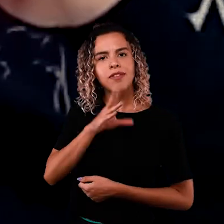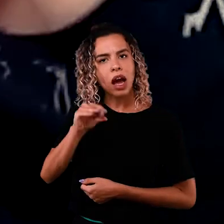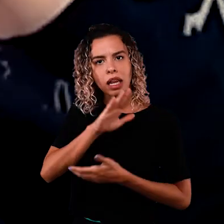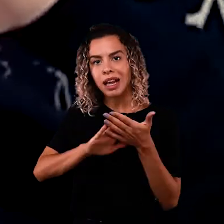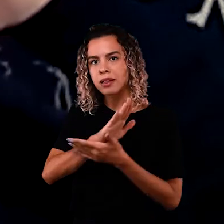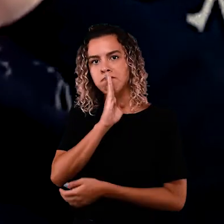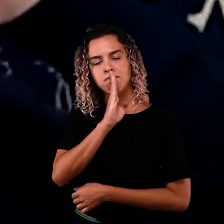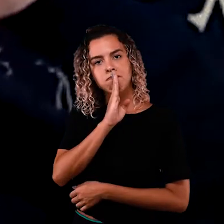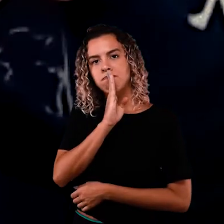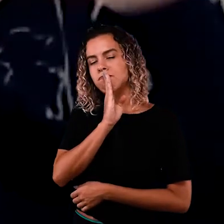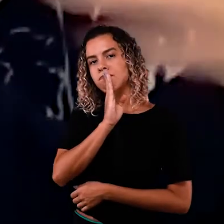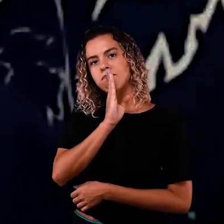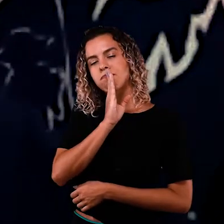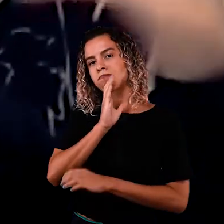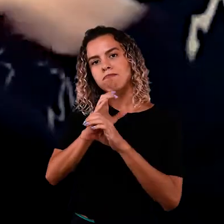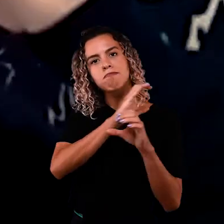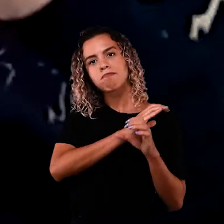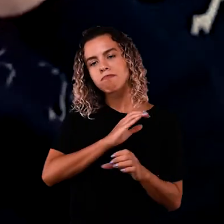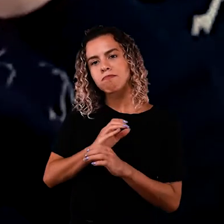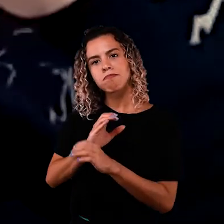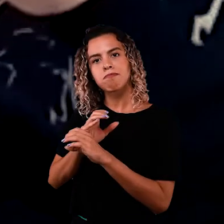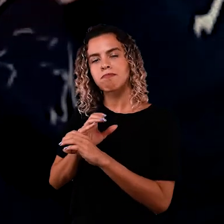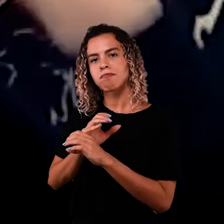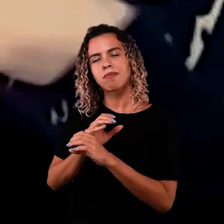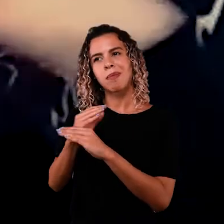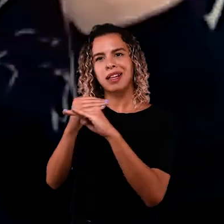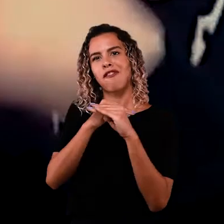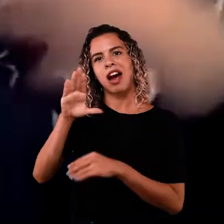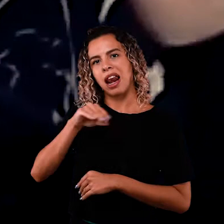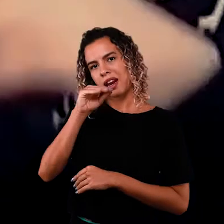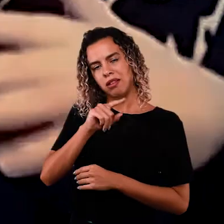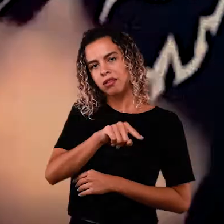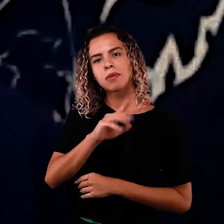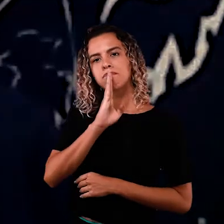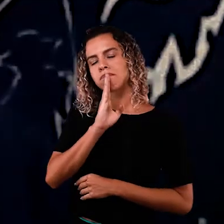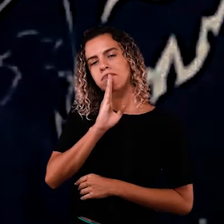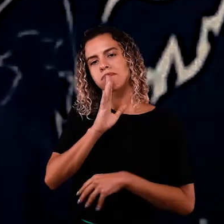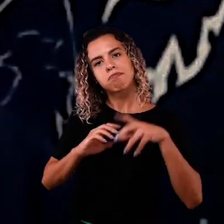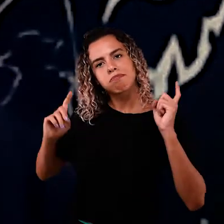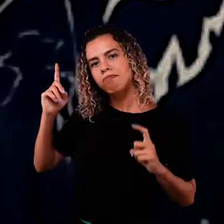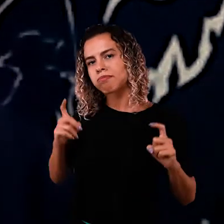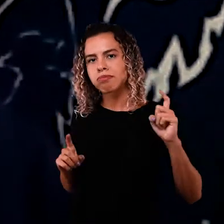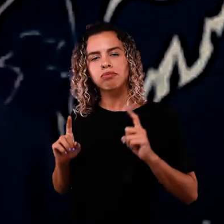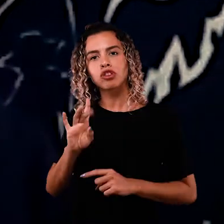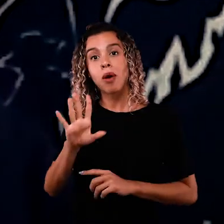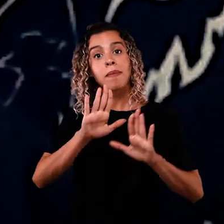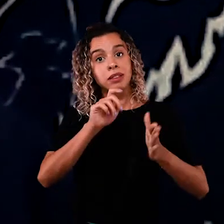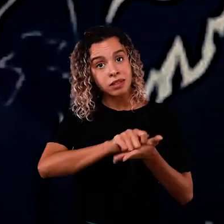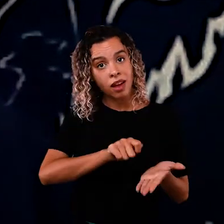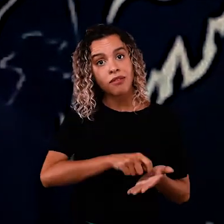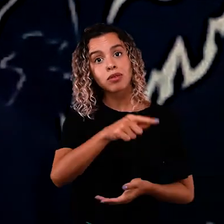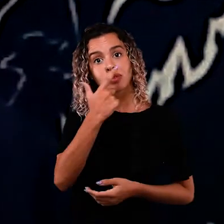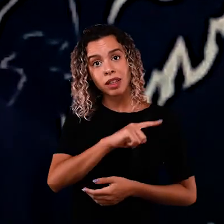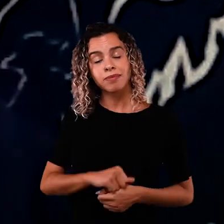são verbais, que não falam, né, não se comunicam da maneira padrão, assim, com a voz e tudo. Mas